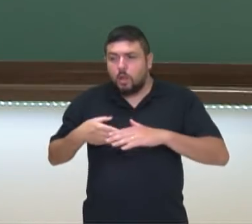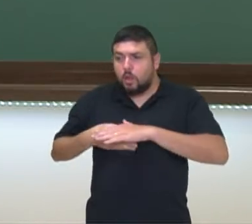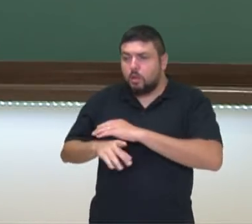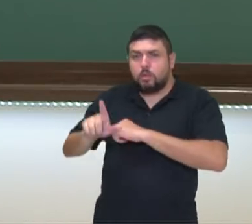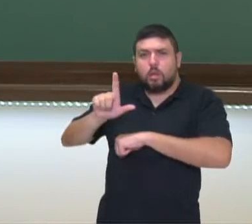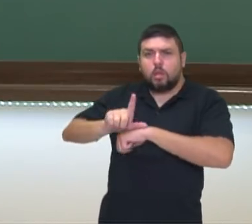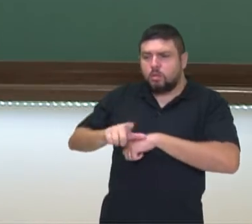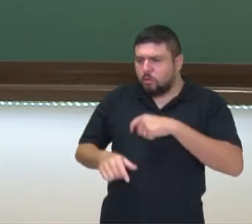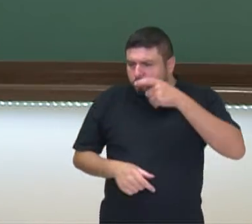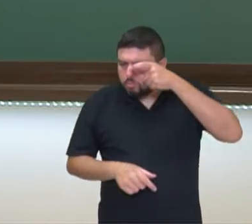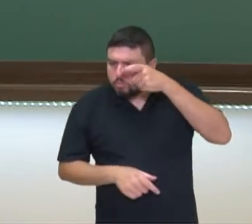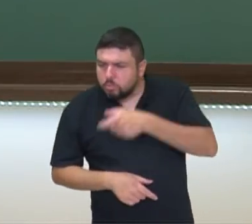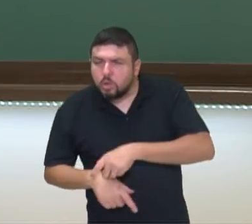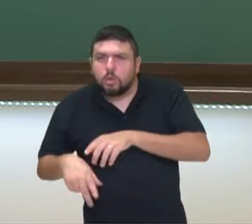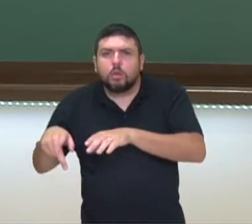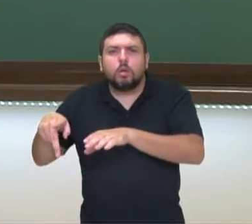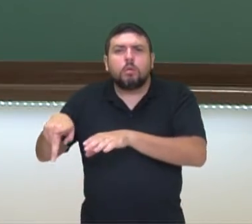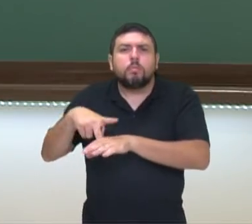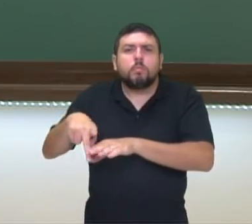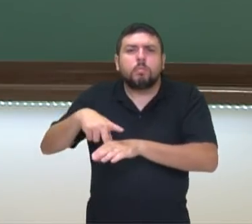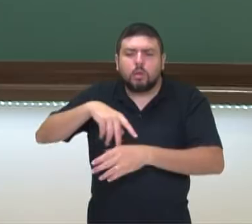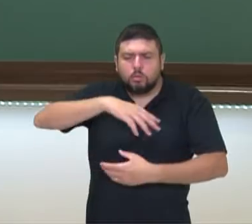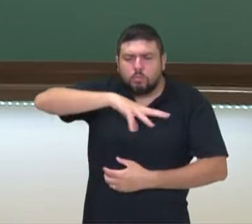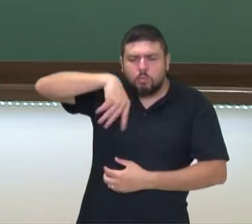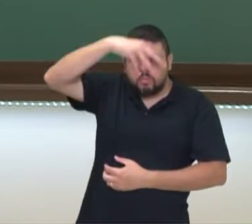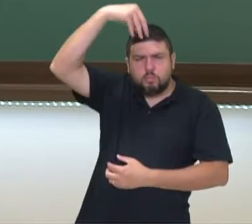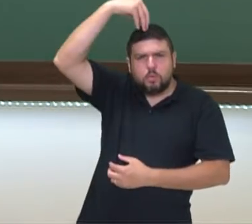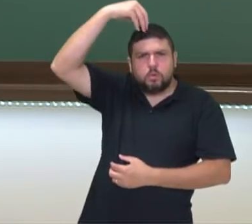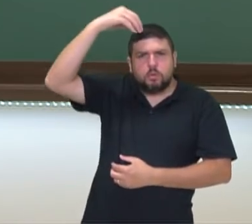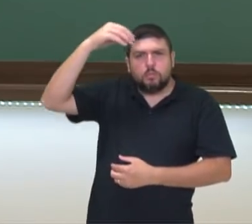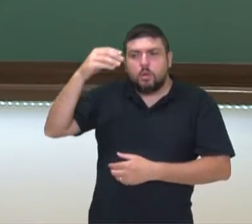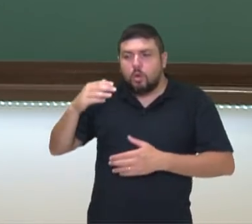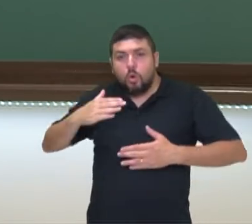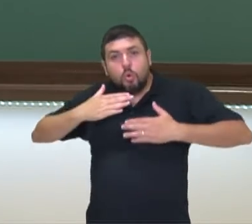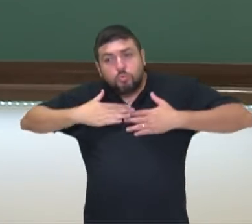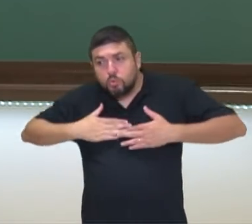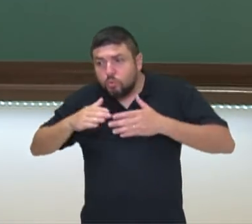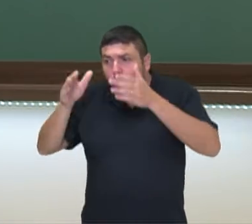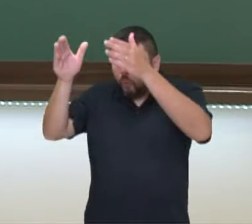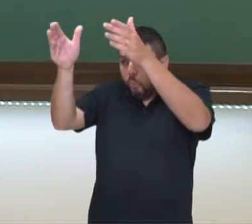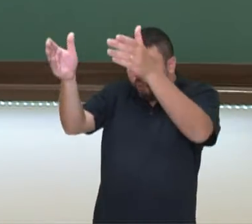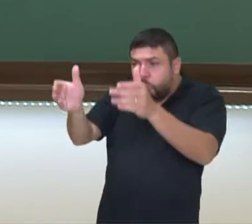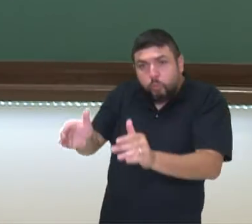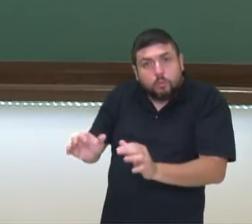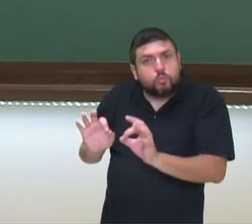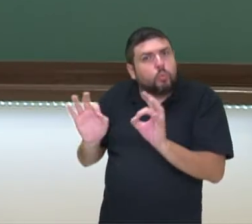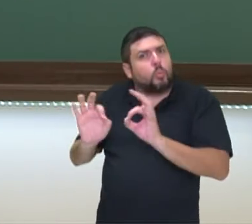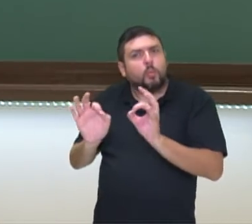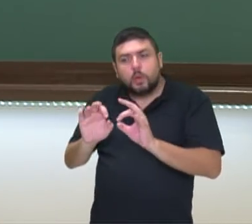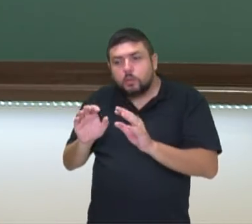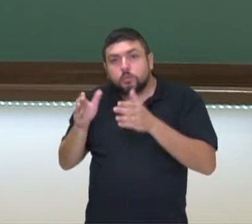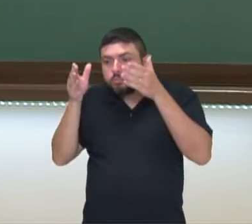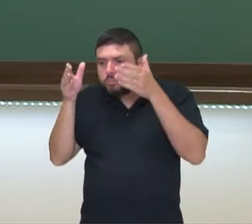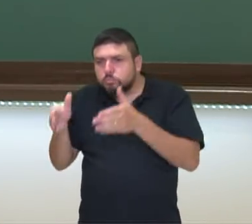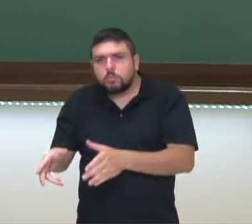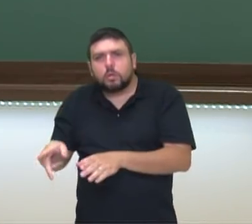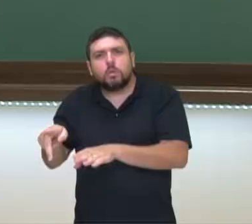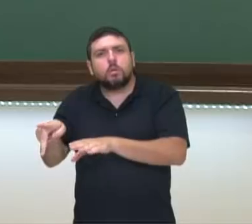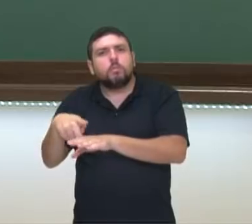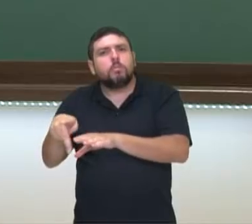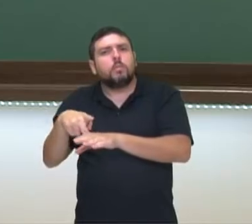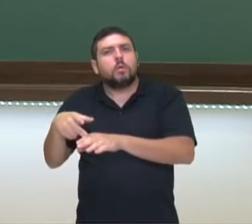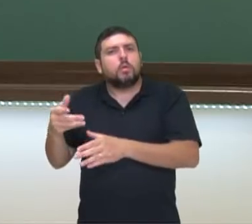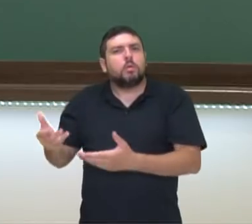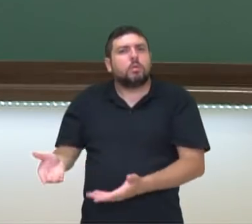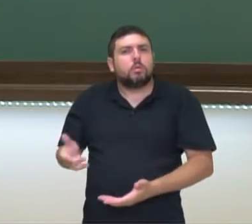loja e se interessa por um pé de uma múmia, e não pela múmia inteira, nem por um artefato ou outro qualquer, né? E sim o pé da